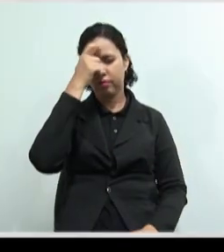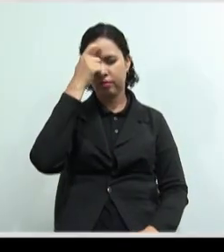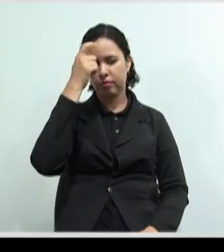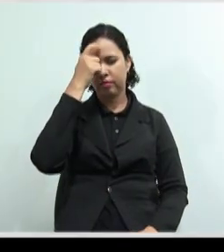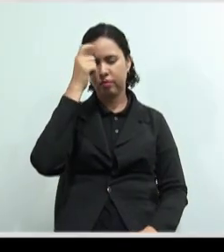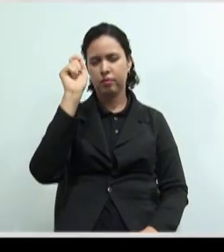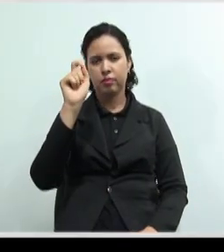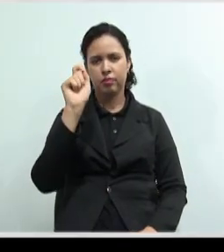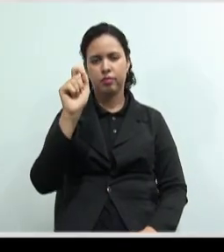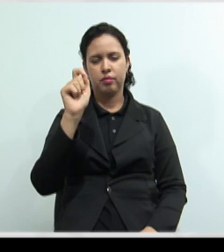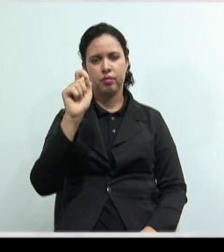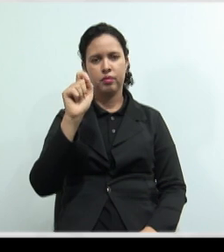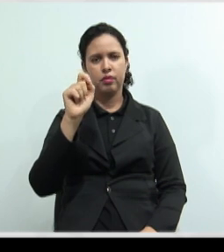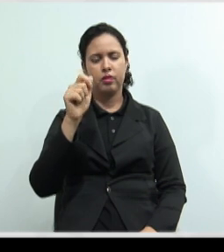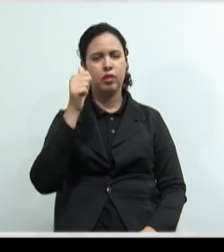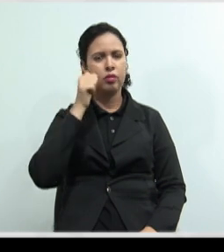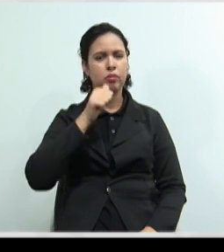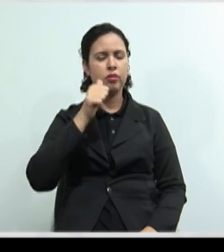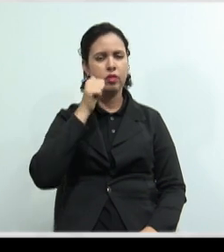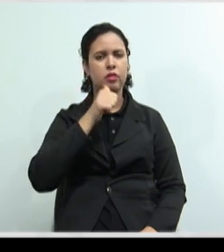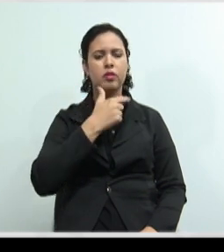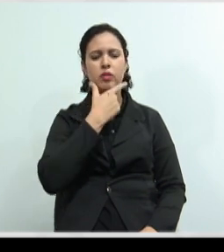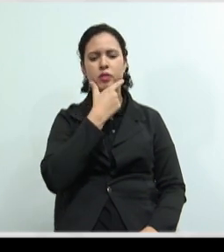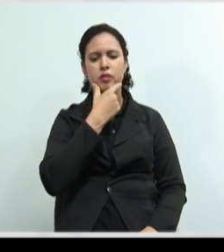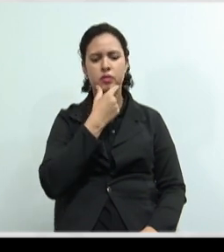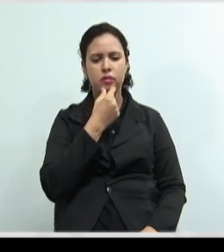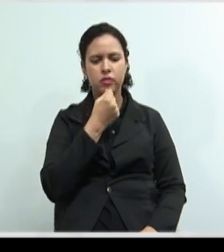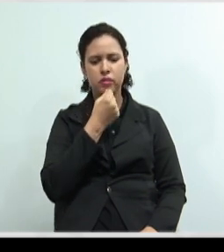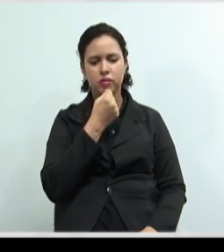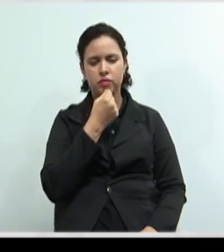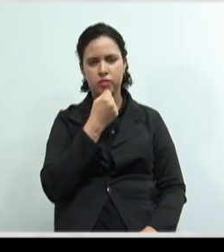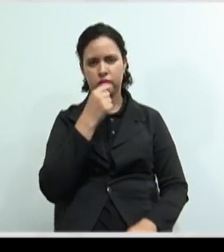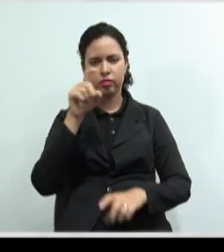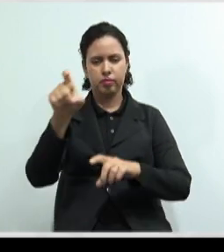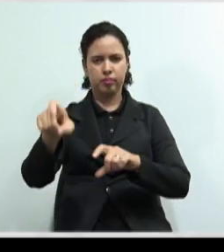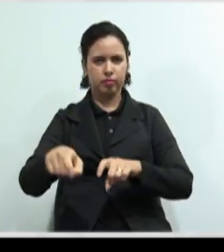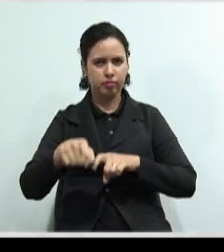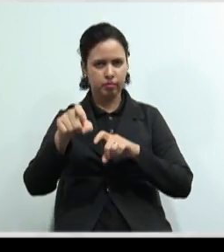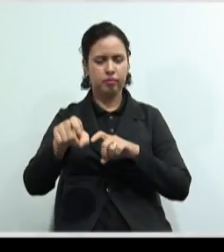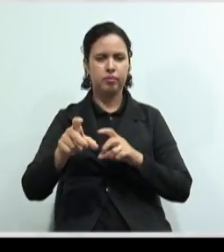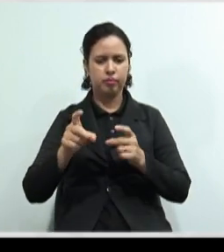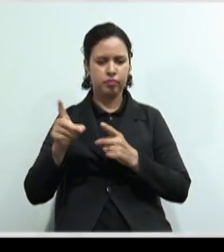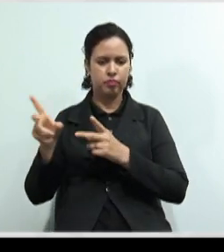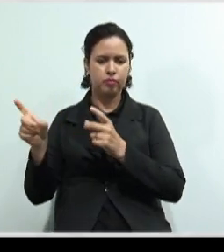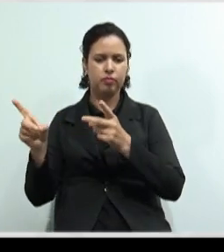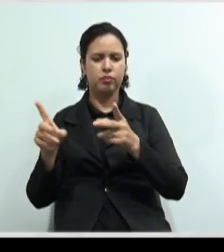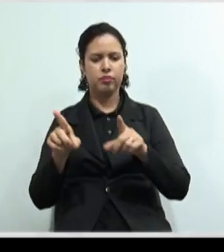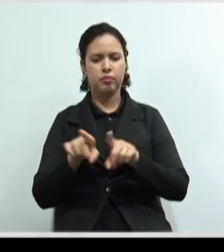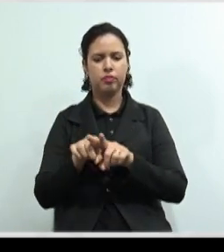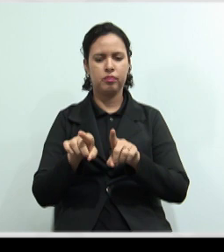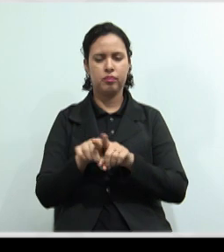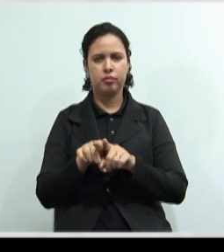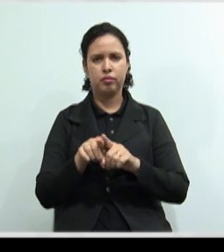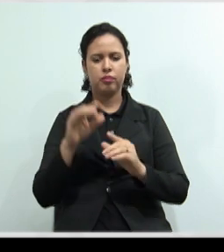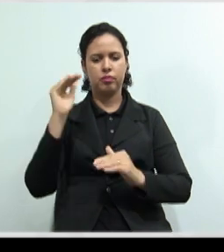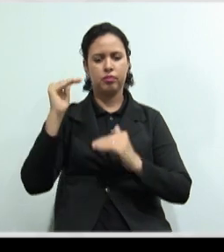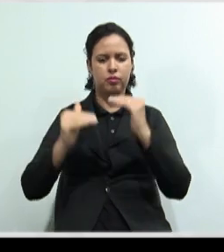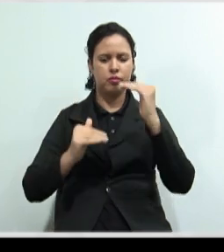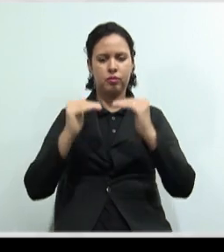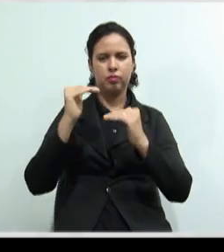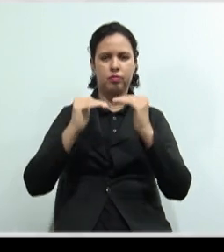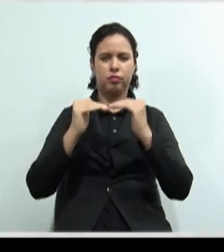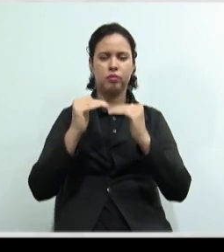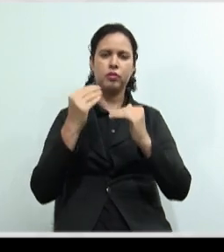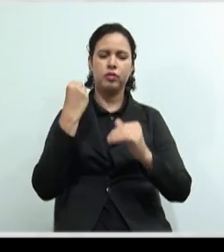conscientização para a situação das mulheres e dos homens, enquanto produtores e comerciantes, e promoção da igualdade